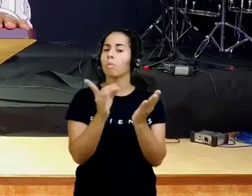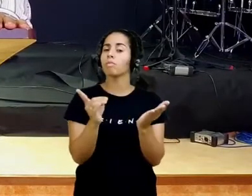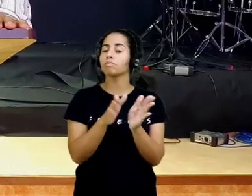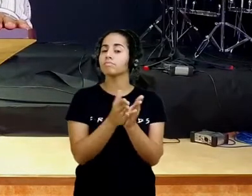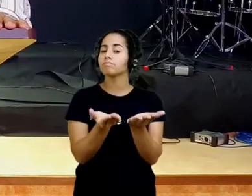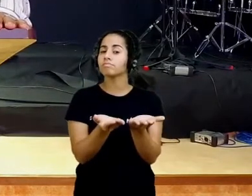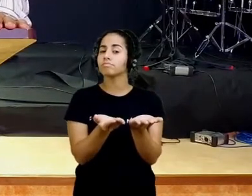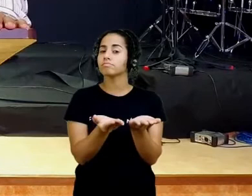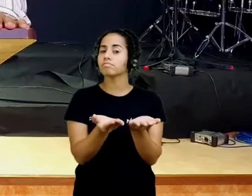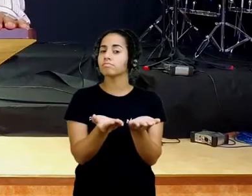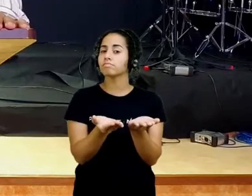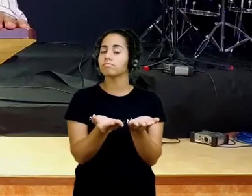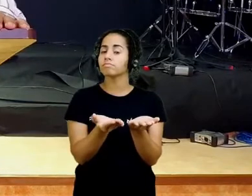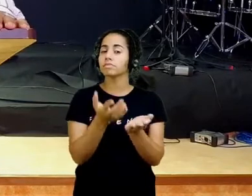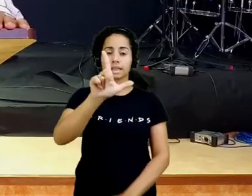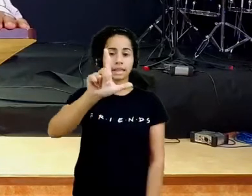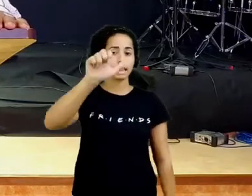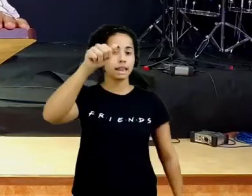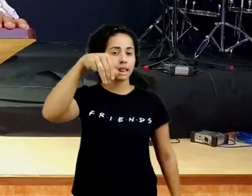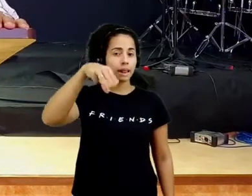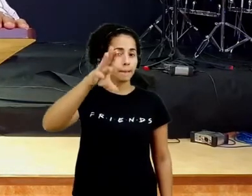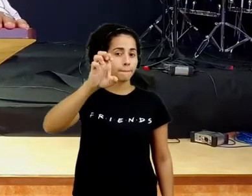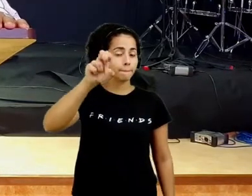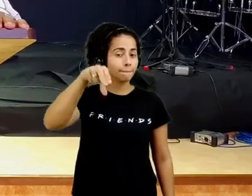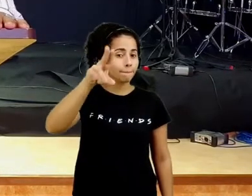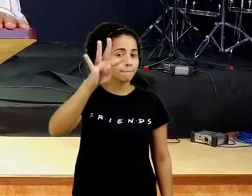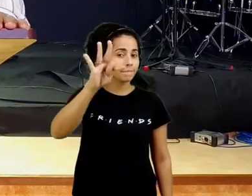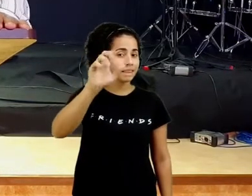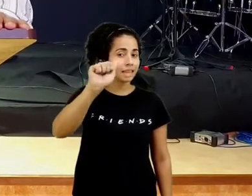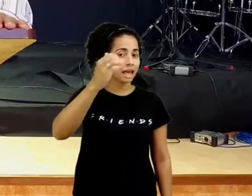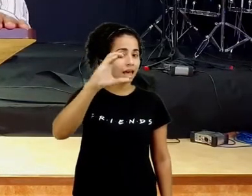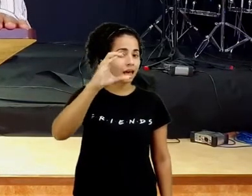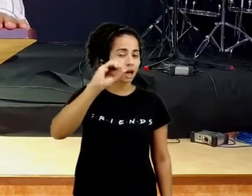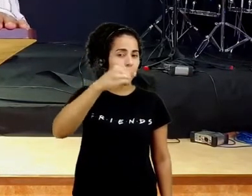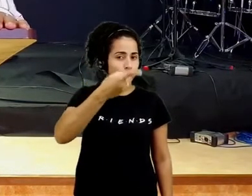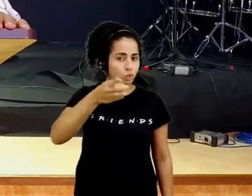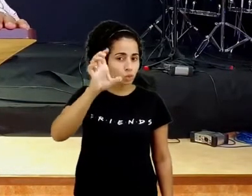livro de Lamentações.